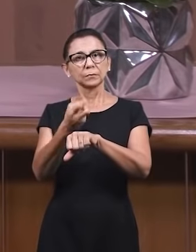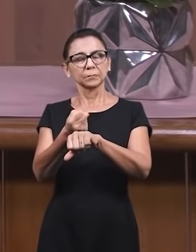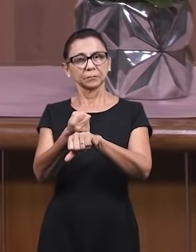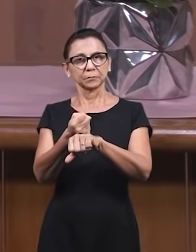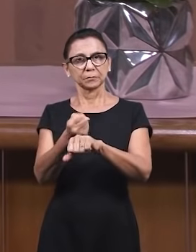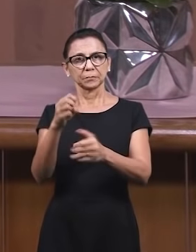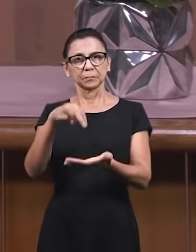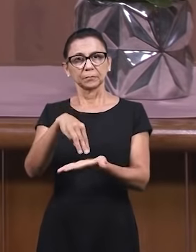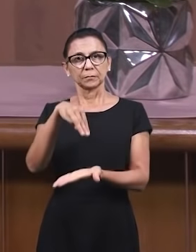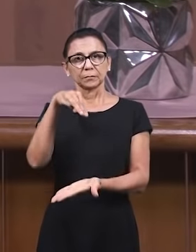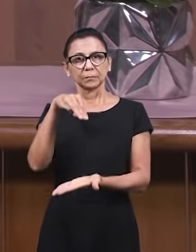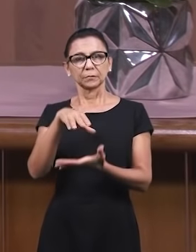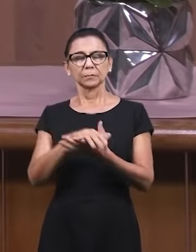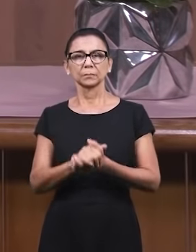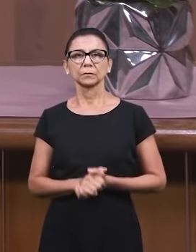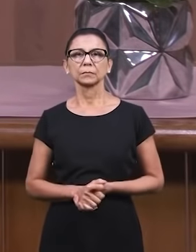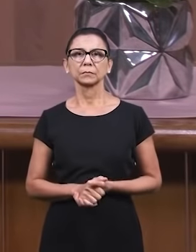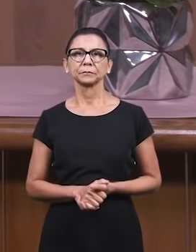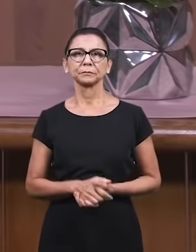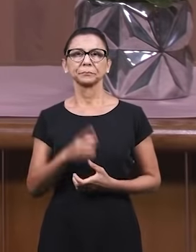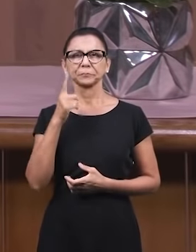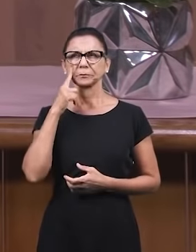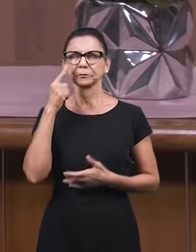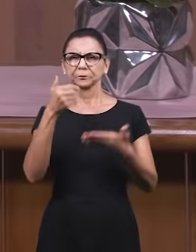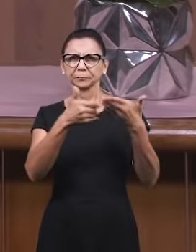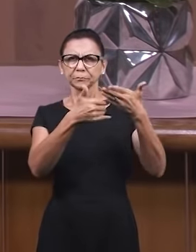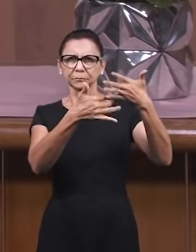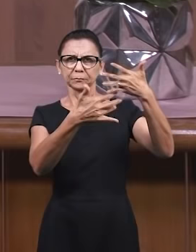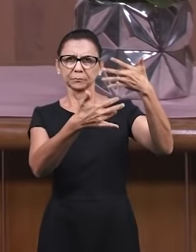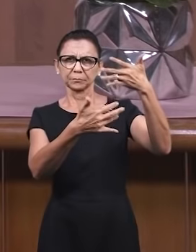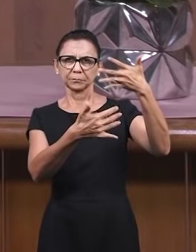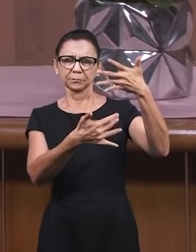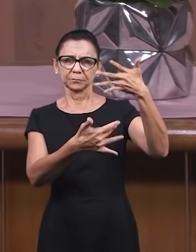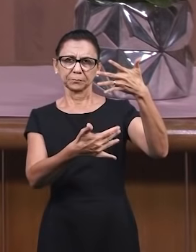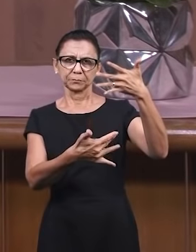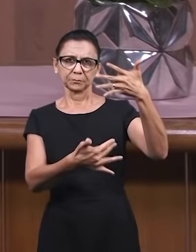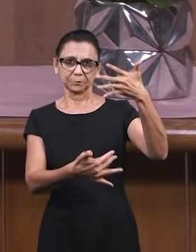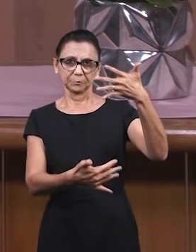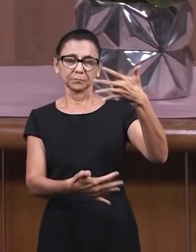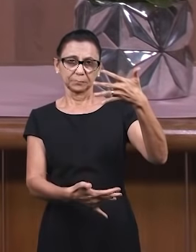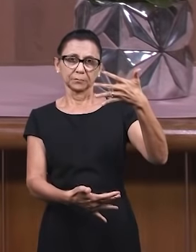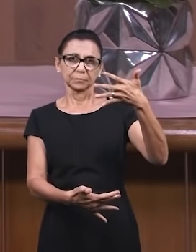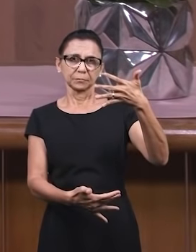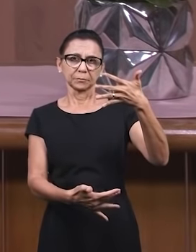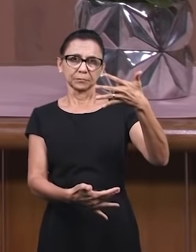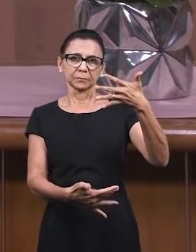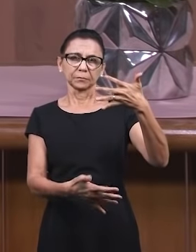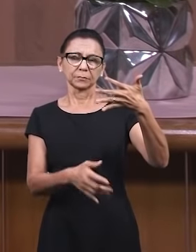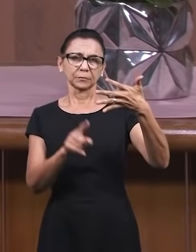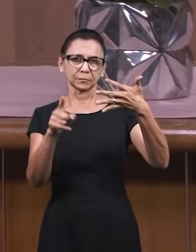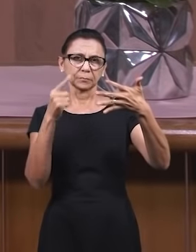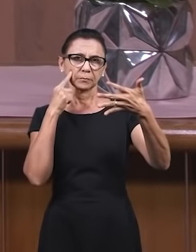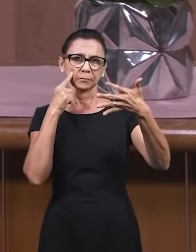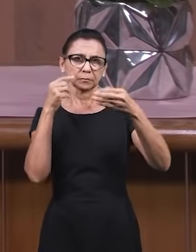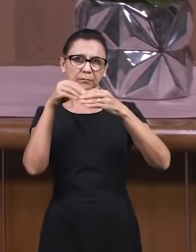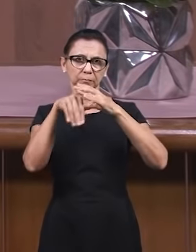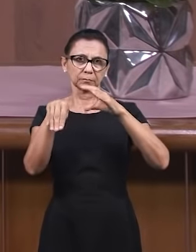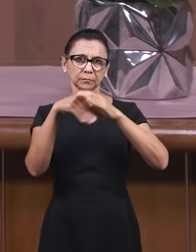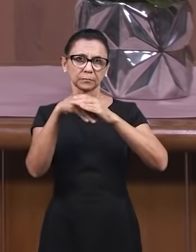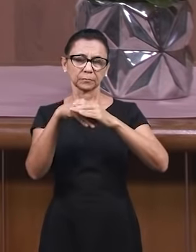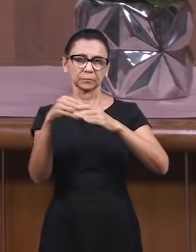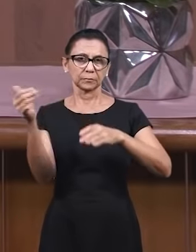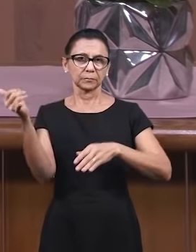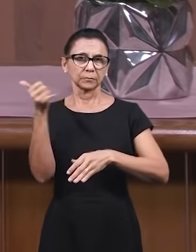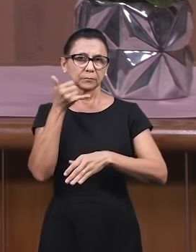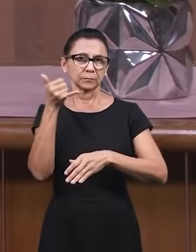Maranata. Ele está lá na sua loja, a loja que você utiliza para baixar os aplicativos do seu sistema operacional do seu